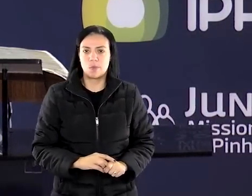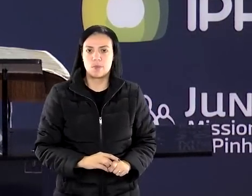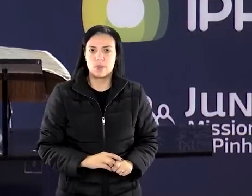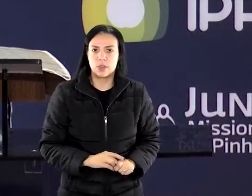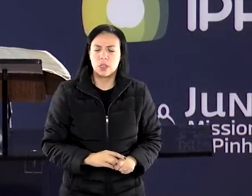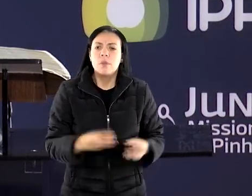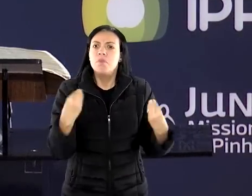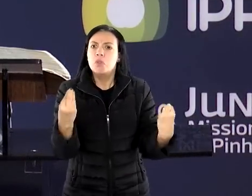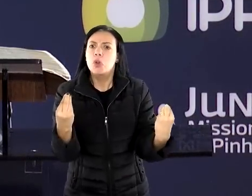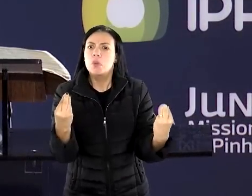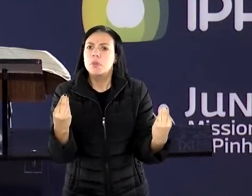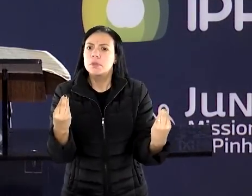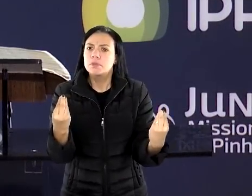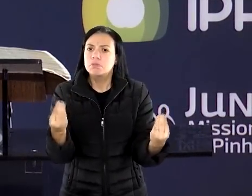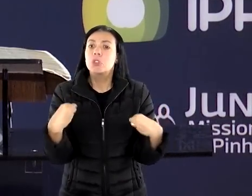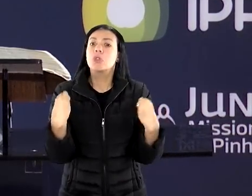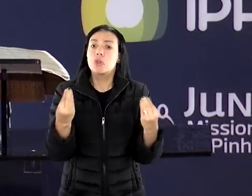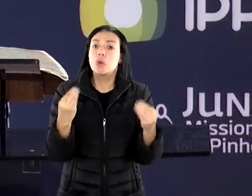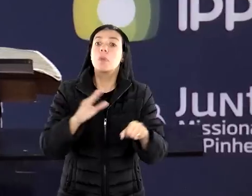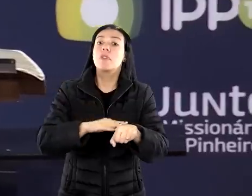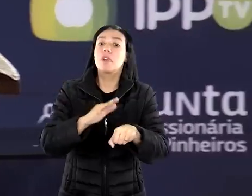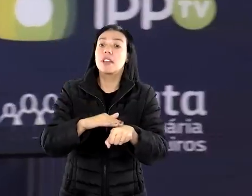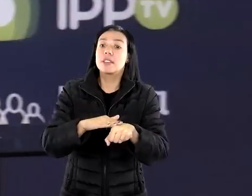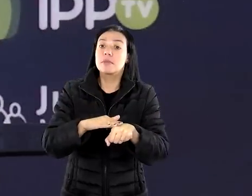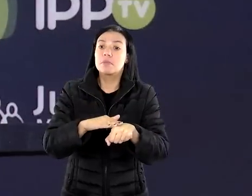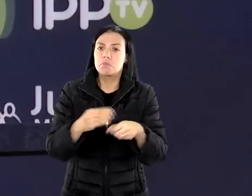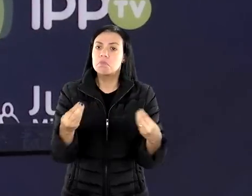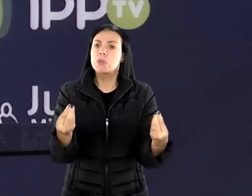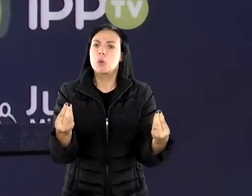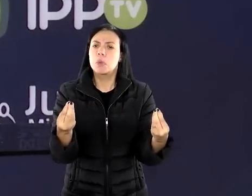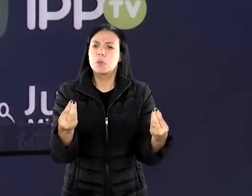Mas como é que faz discípulo? Tem alguma forma?